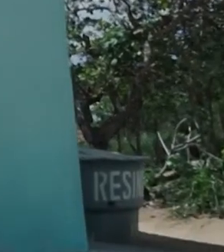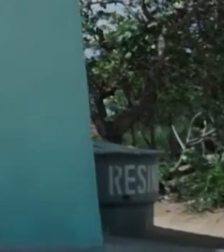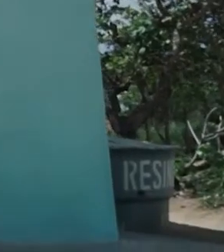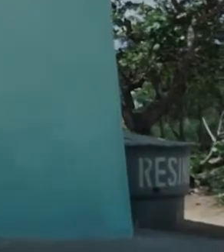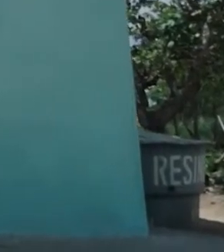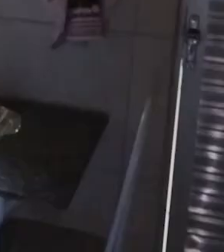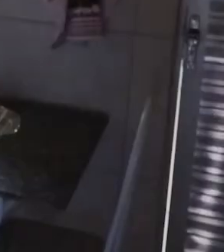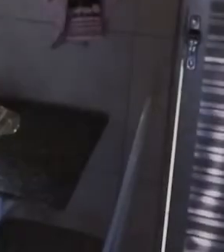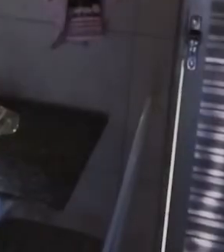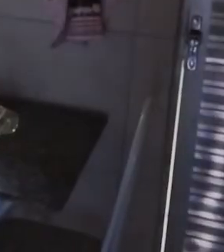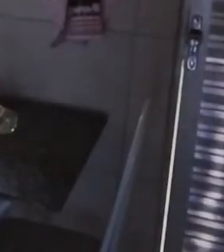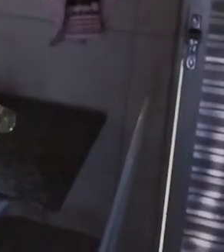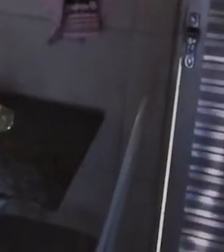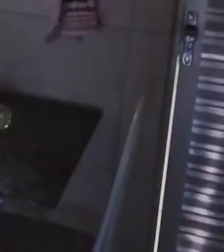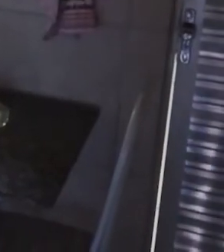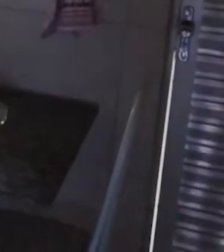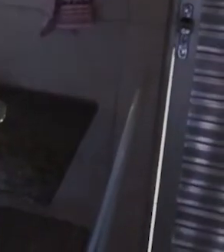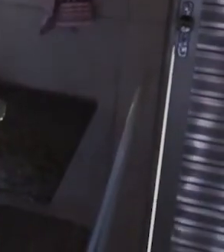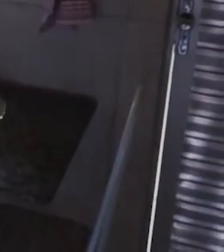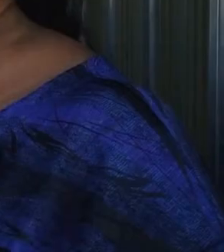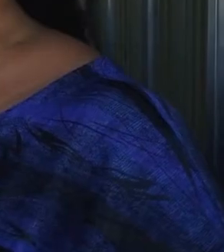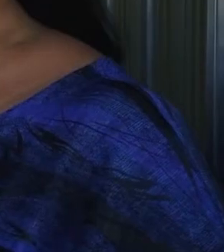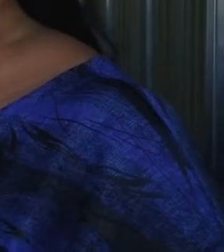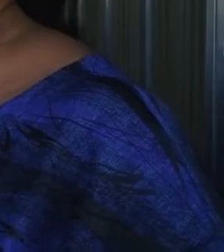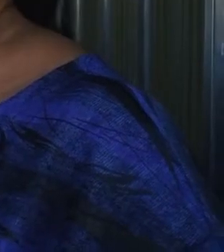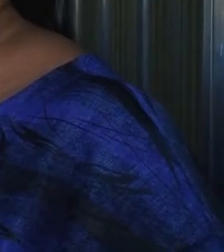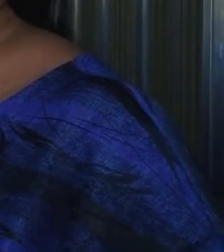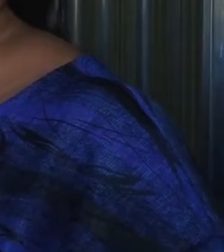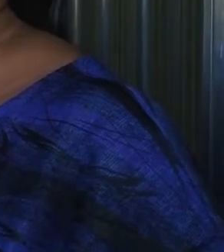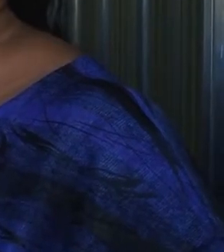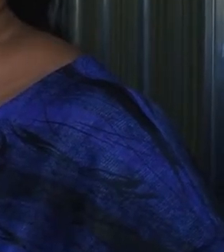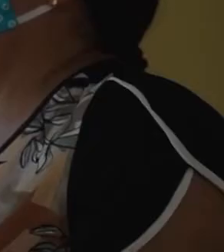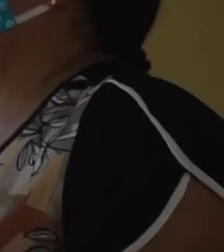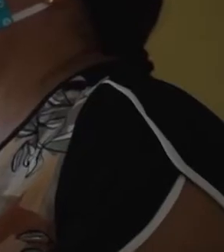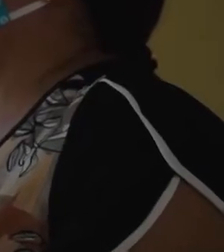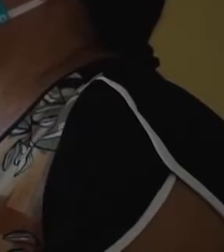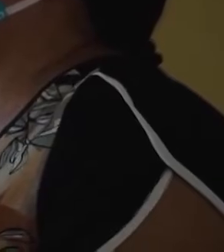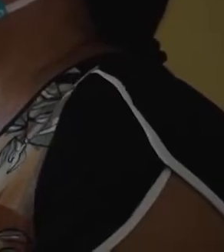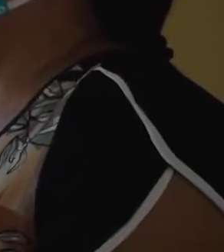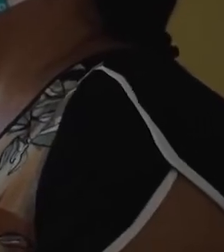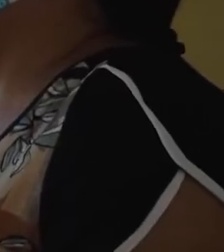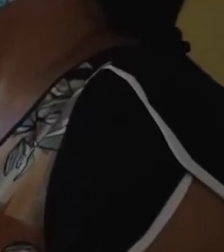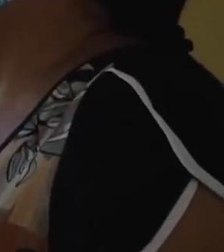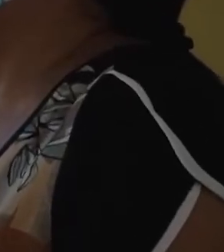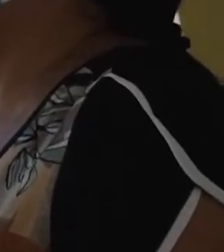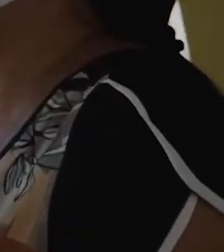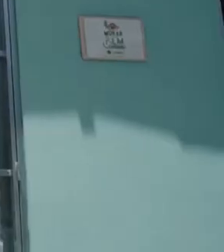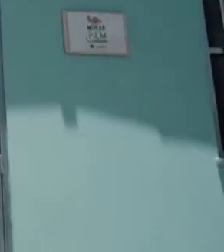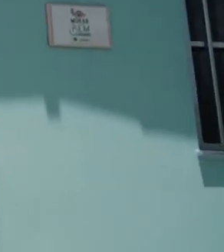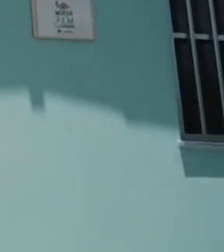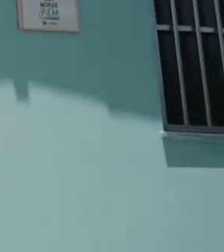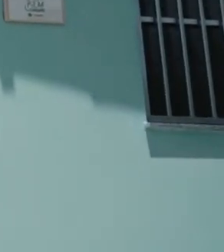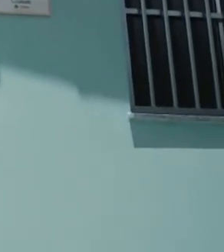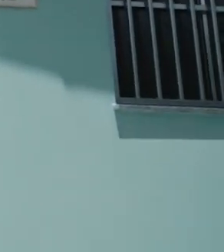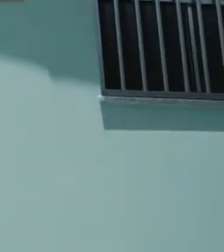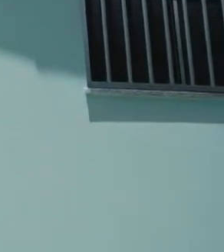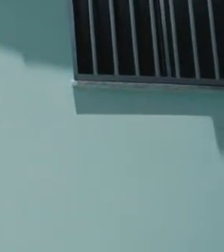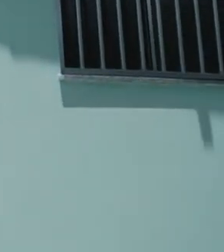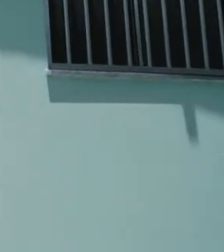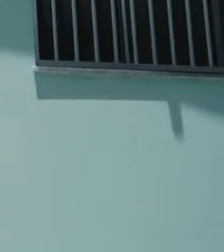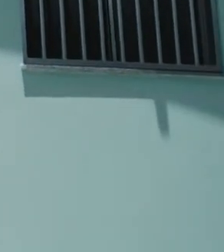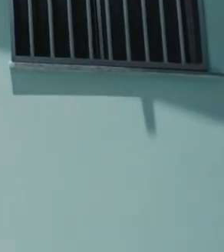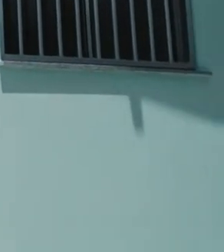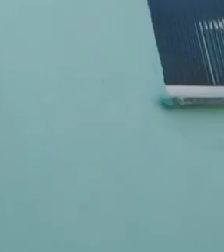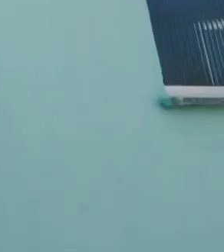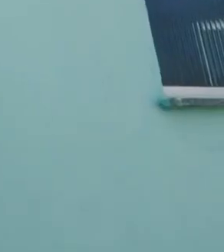essa é totalmente diferente. Muito digno de uma pessoa morar. É vida nova, é sonho